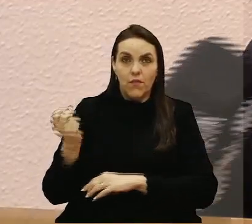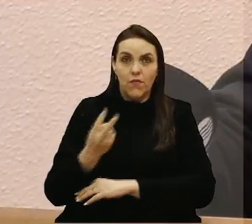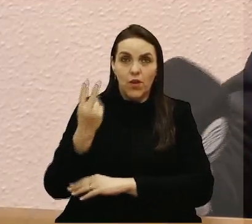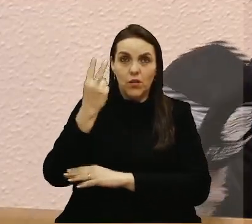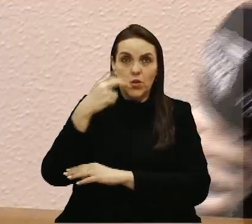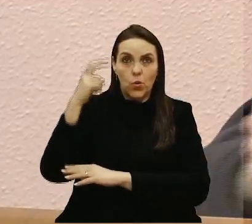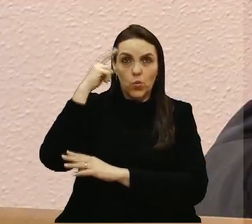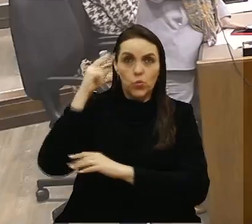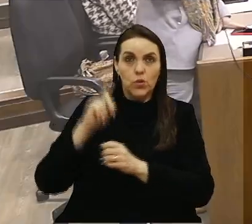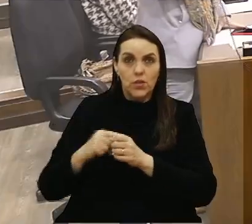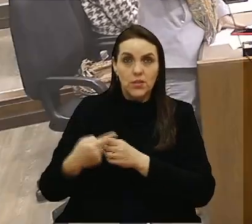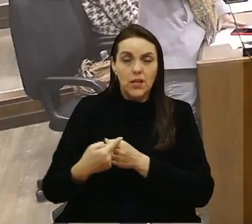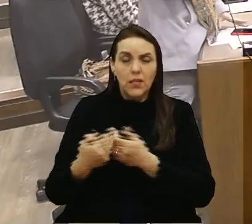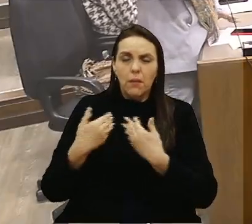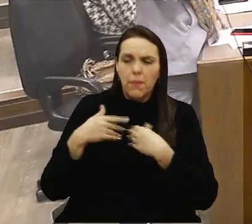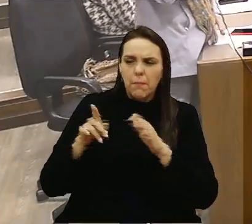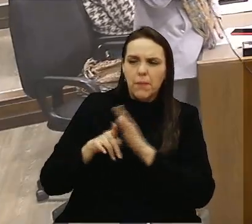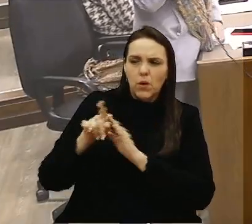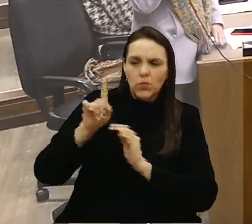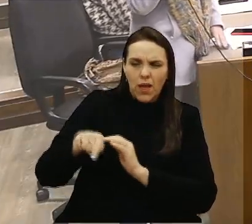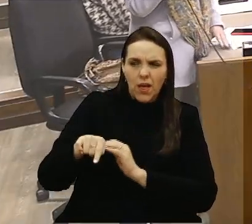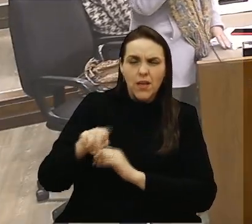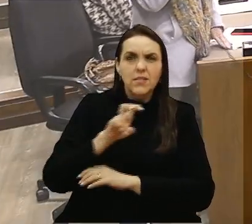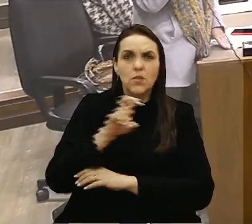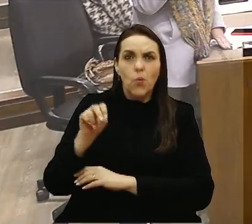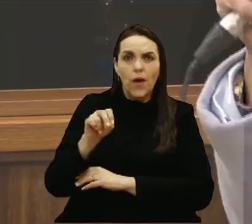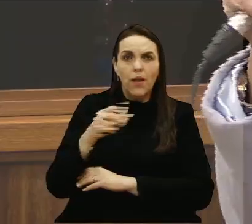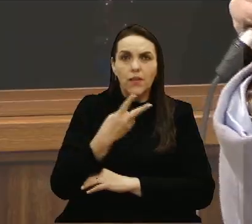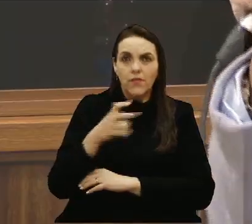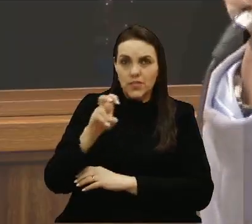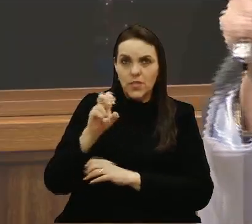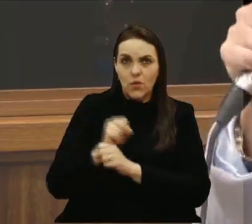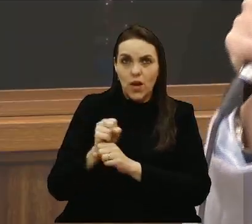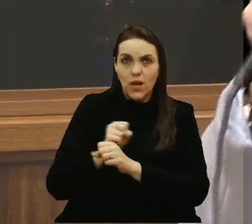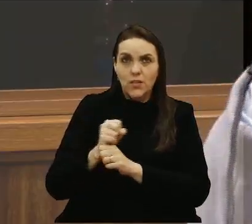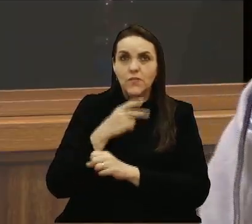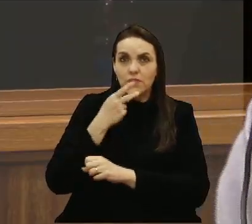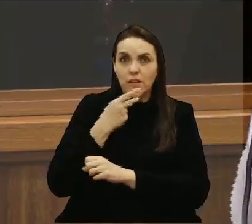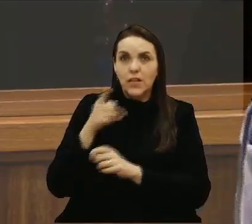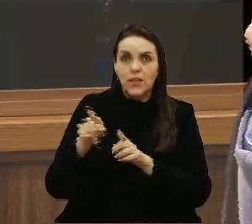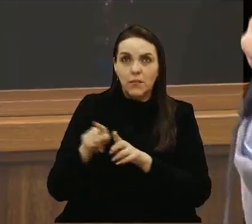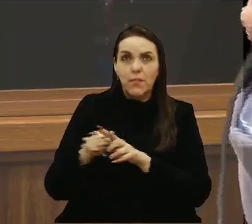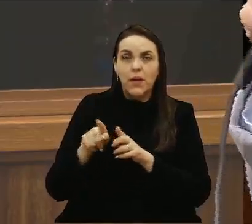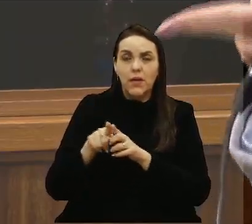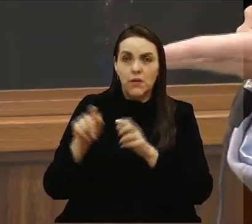cidade. Essa era a minha pergunta. Será que daqui 50, 25 anos nós vamos estar fazendo